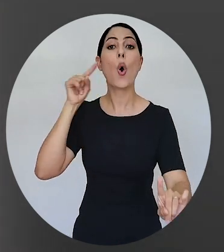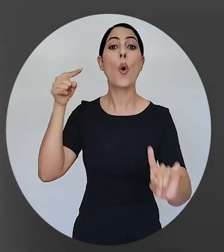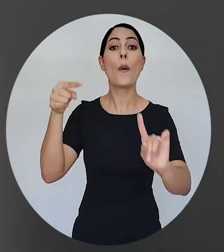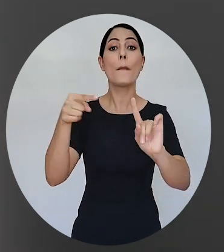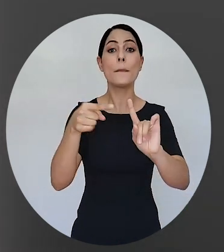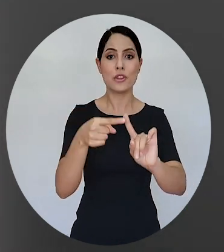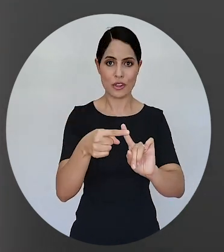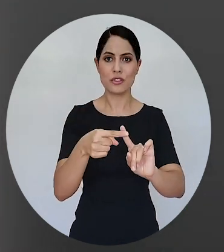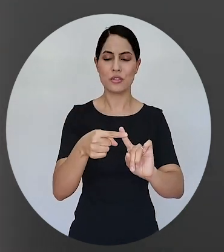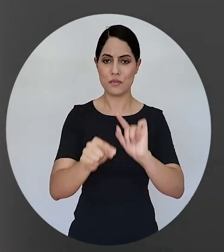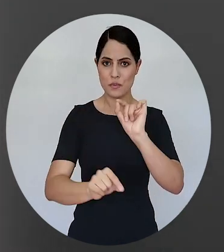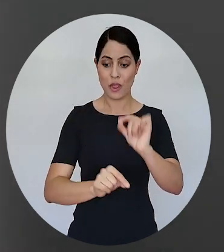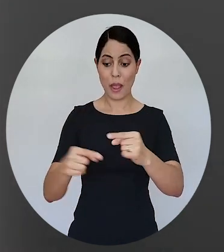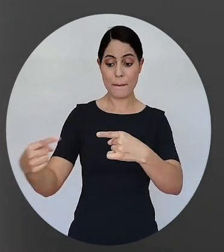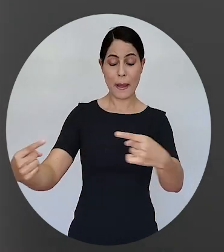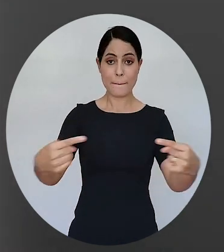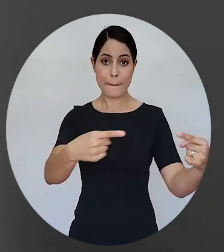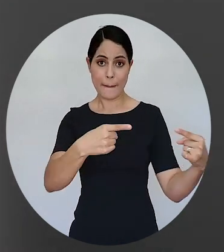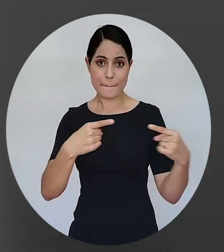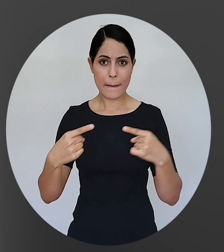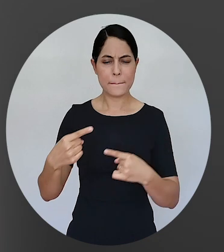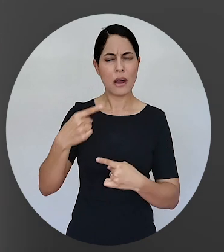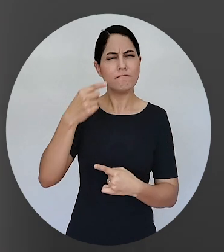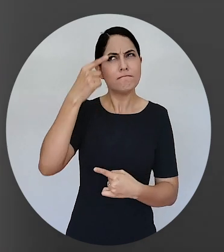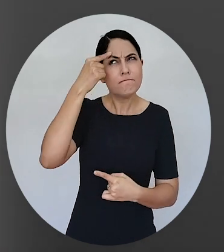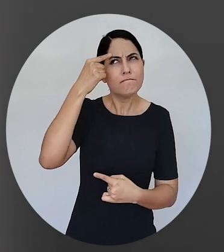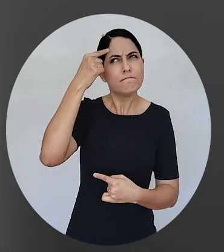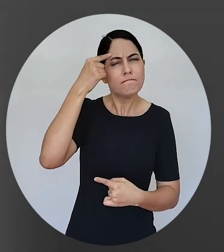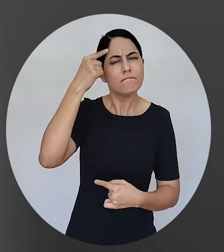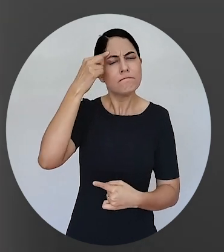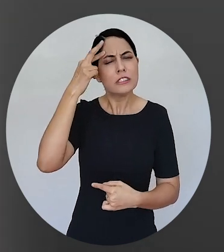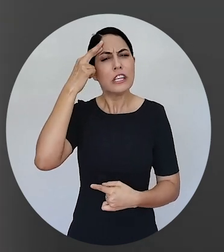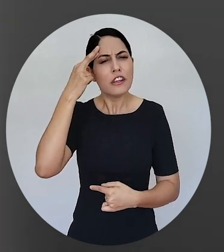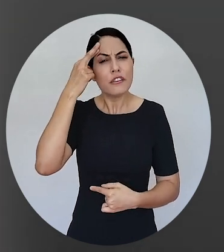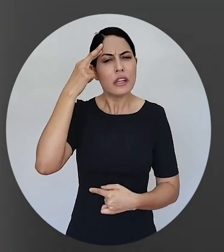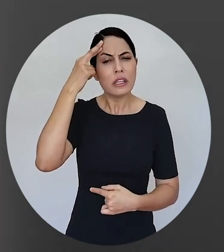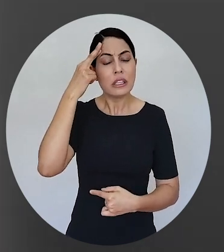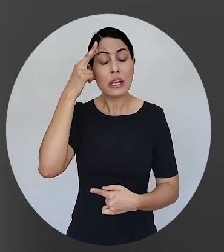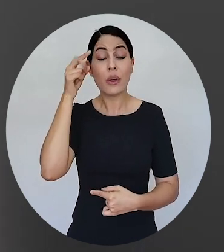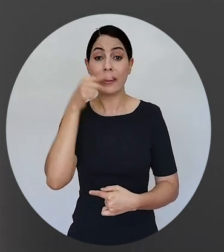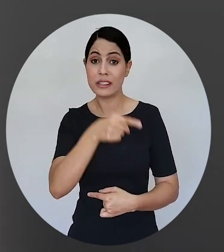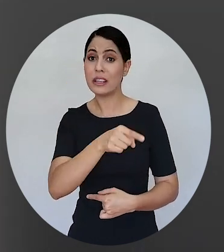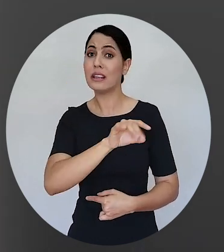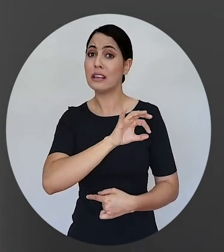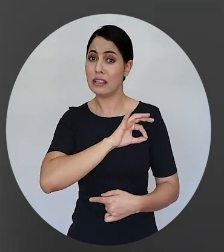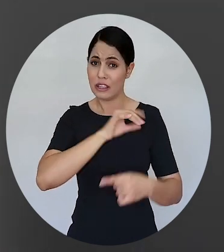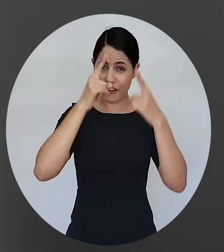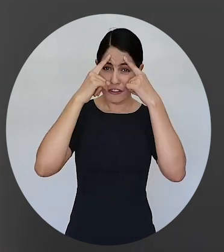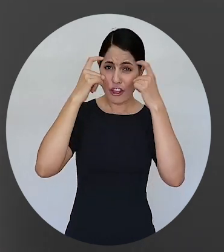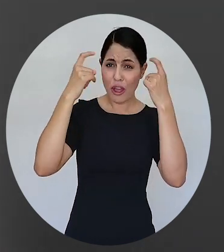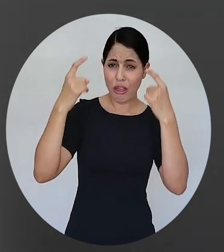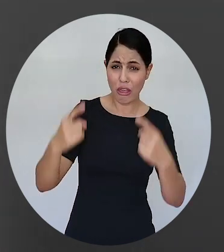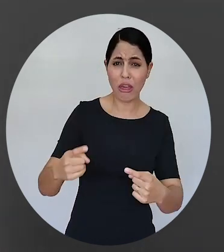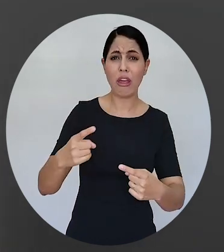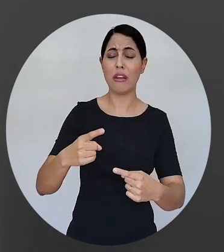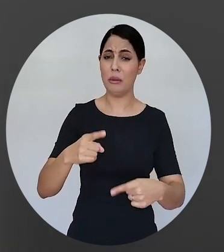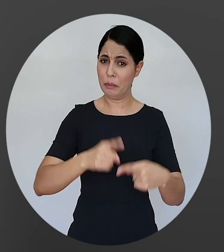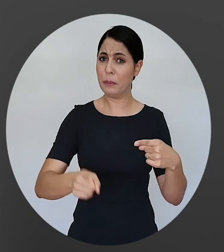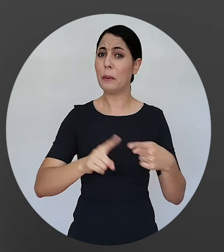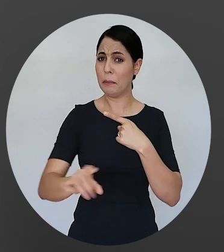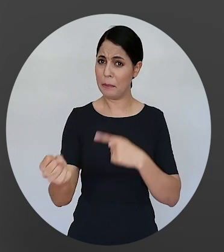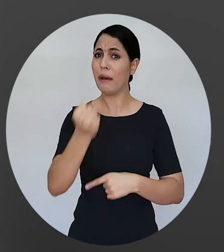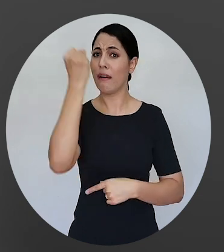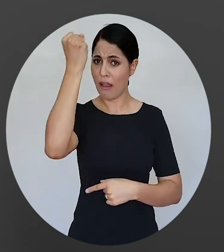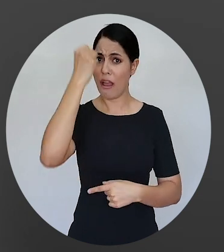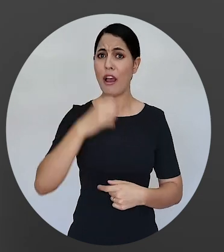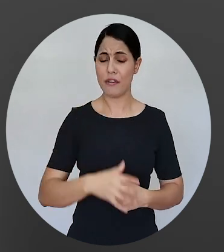cujo objetivo é suscitar o debate e a reflexão sobre esse grave problema que assola o